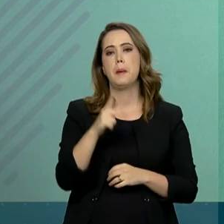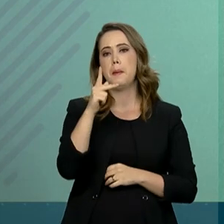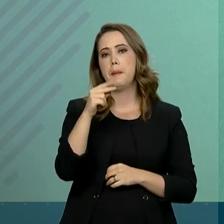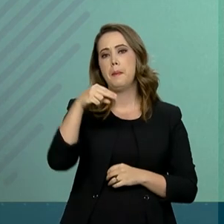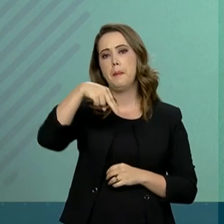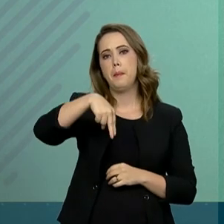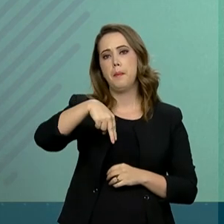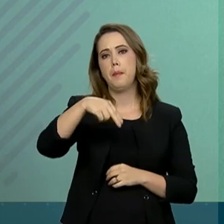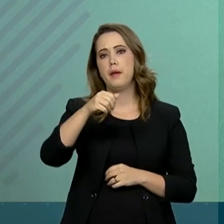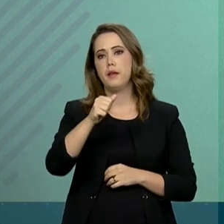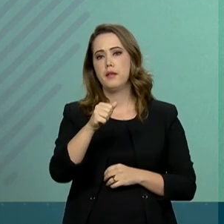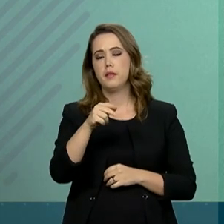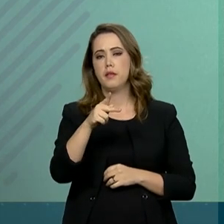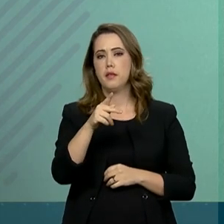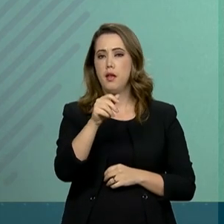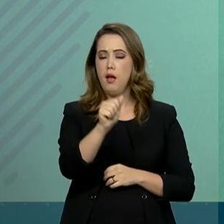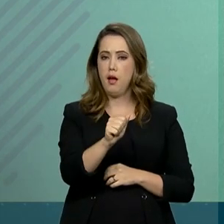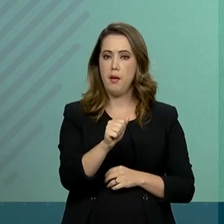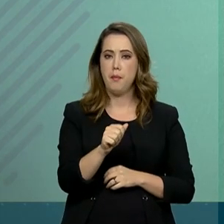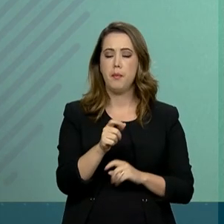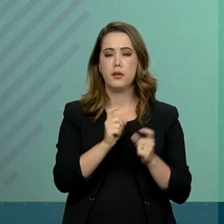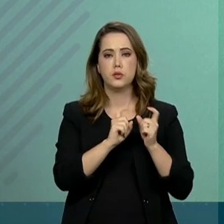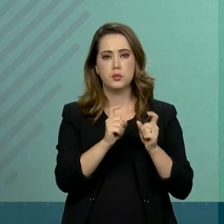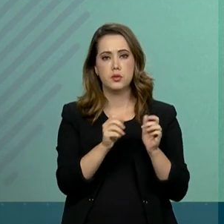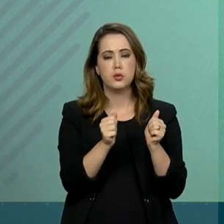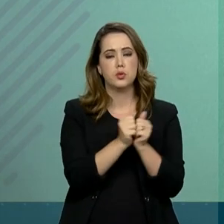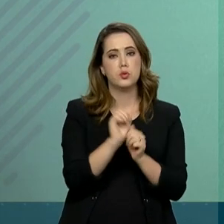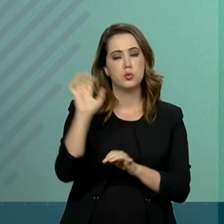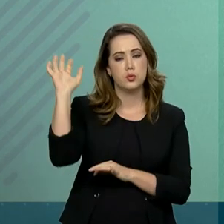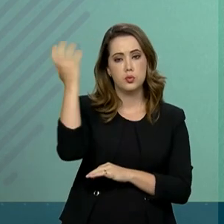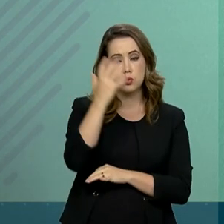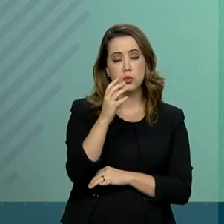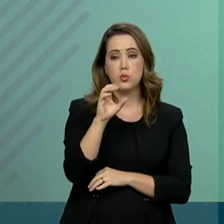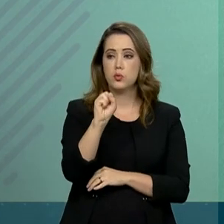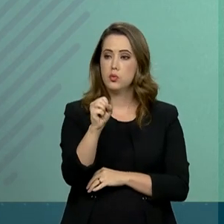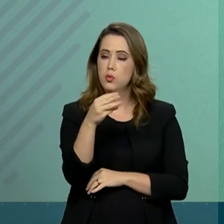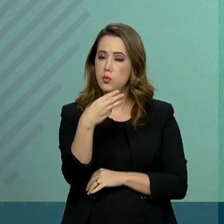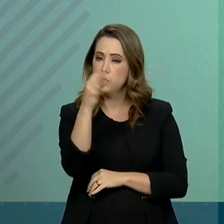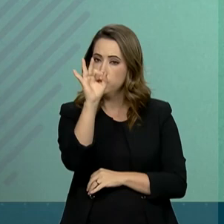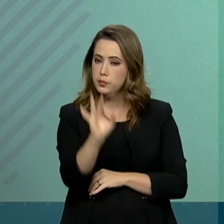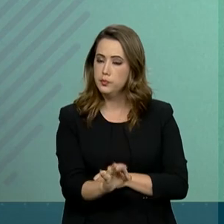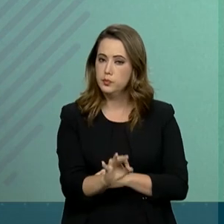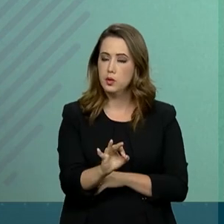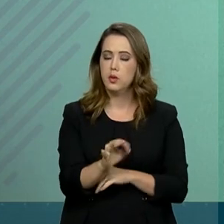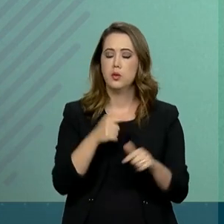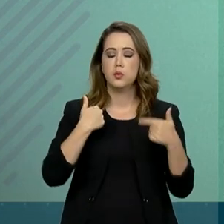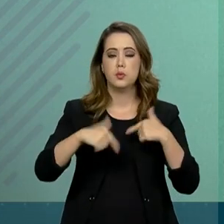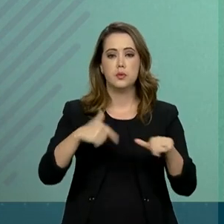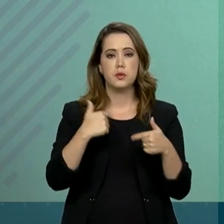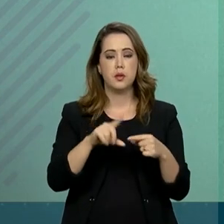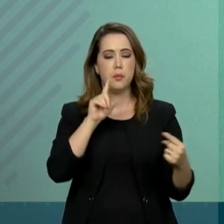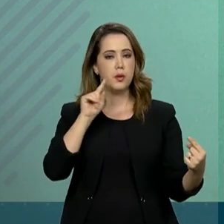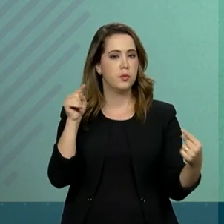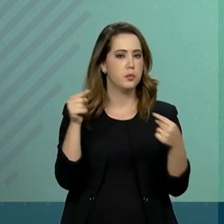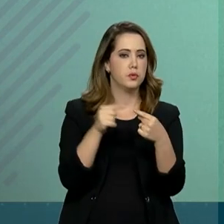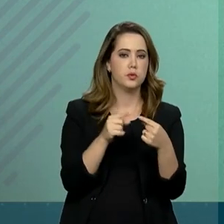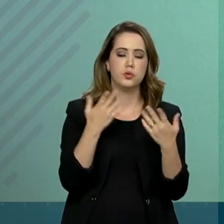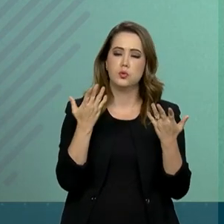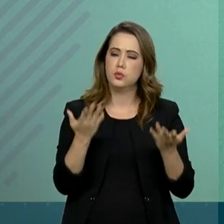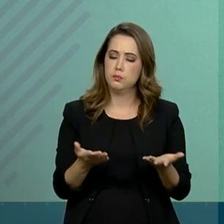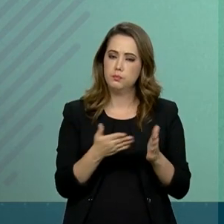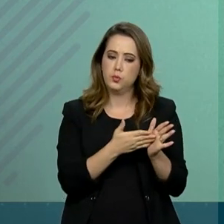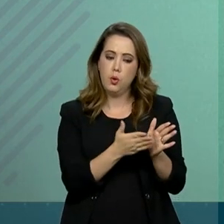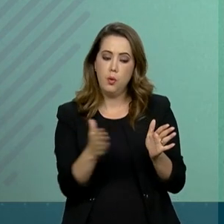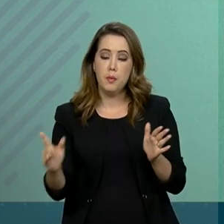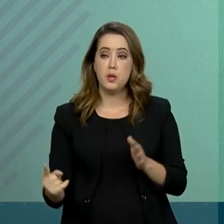tendo sido executadas pelo ibama 83% das ações previstas no período